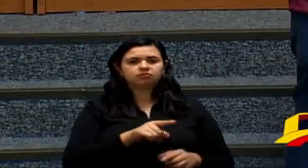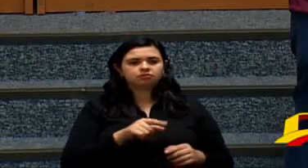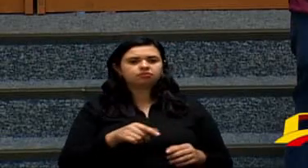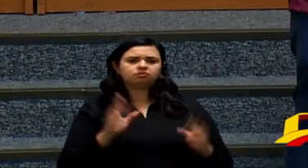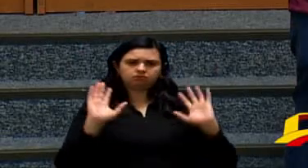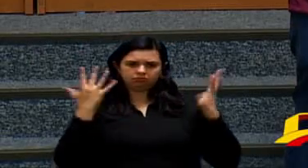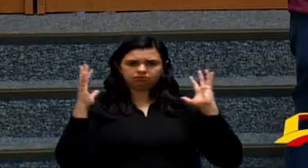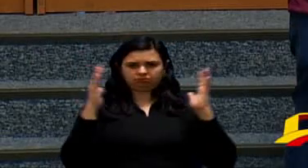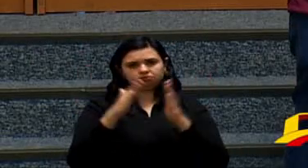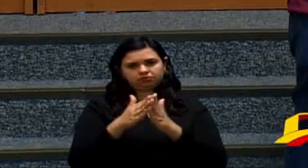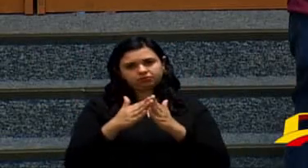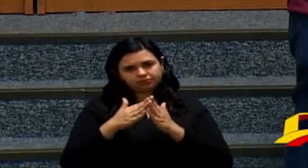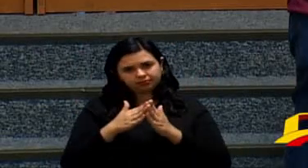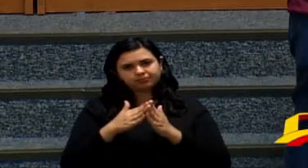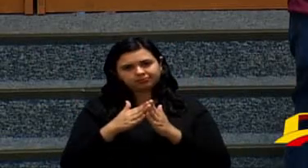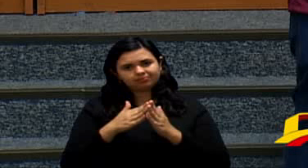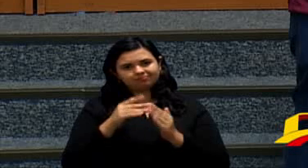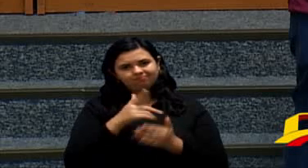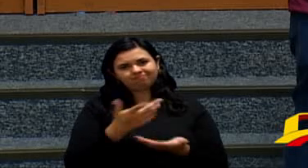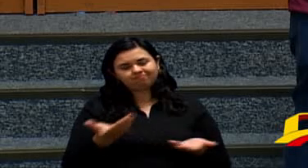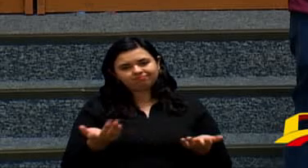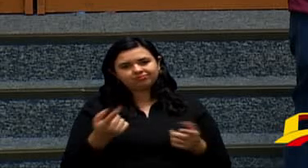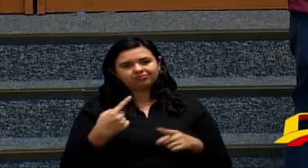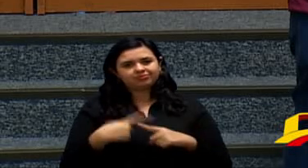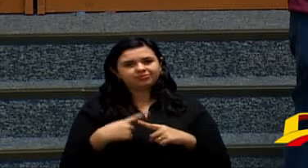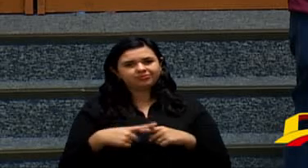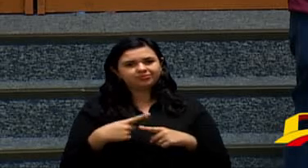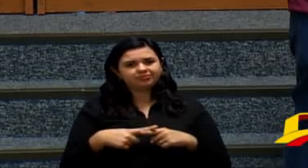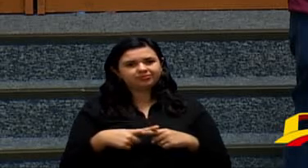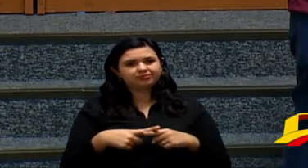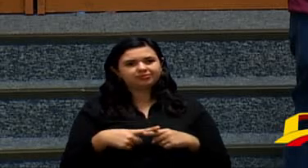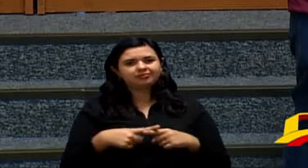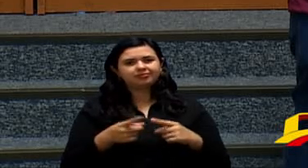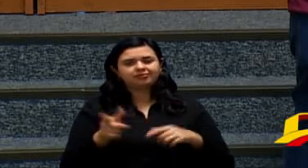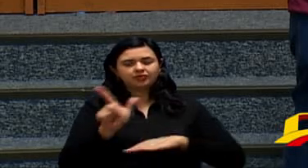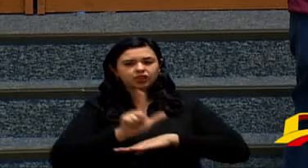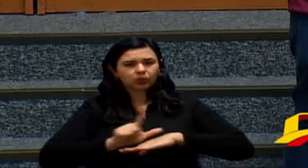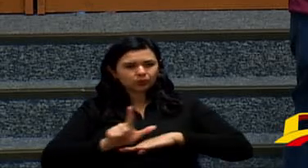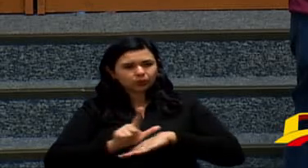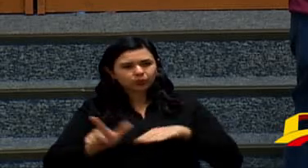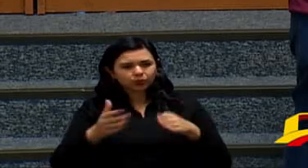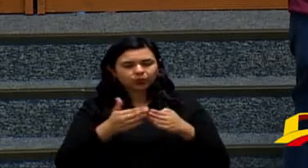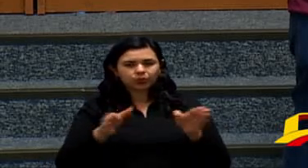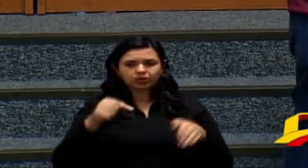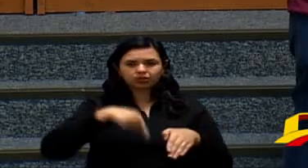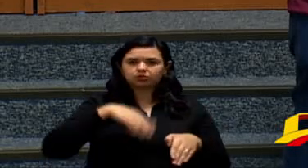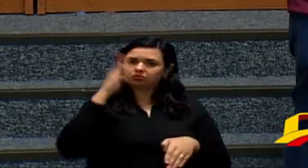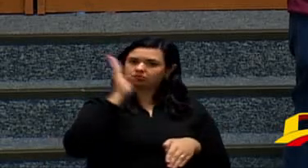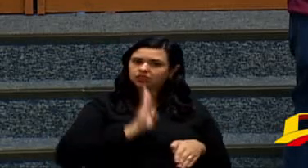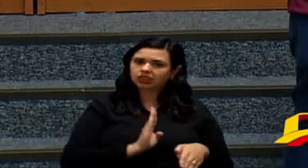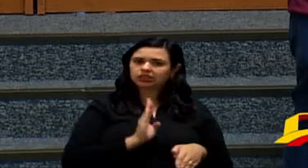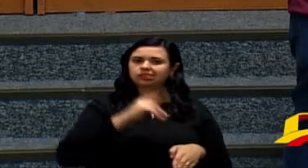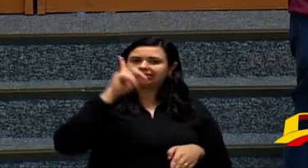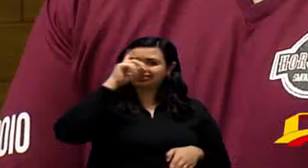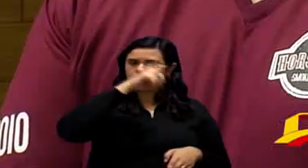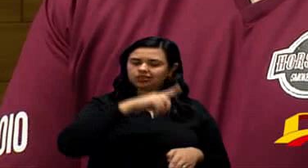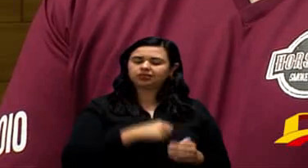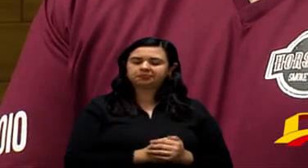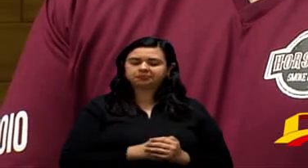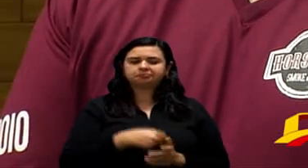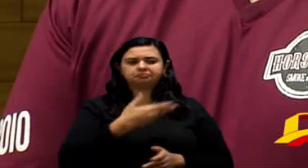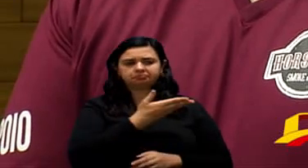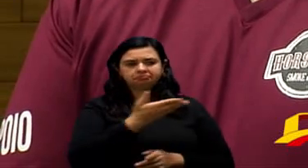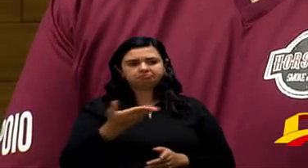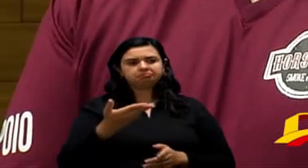uma sauna de Palmas porque empreender no Brasil é muito difícil E vocês estão conseguindo fazer isso com muita